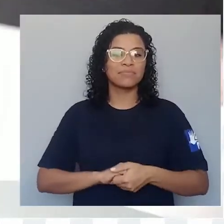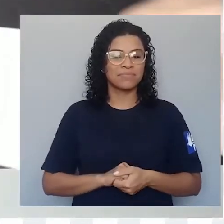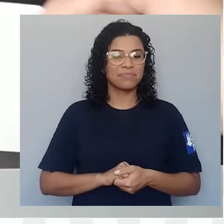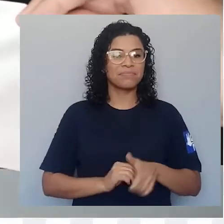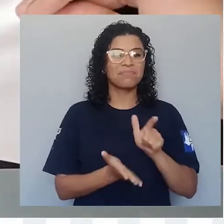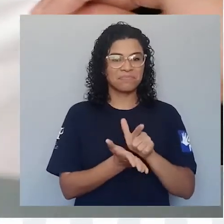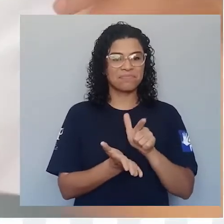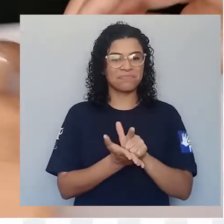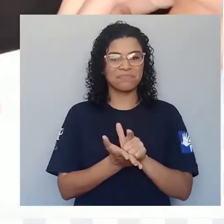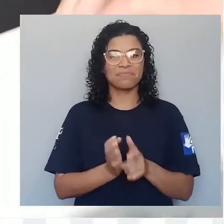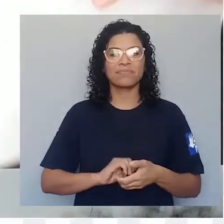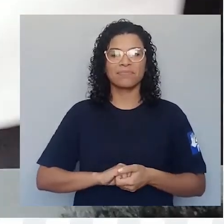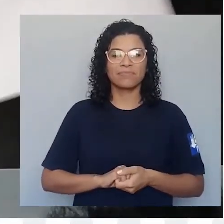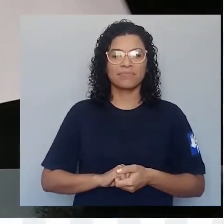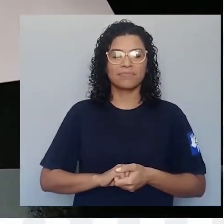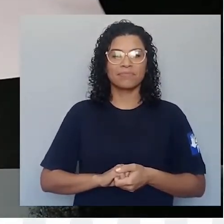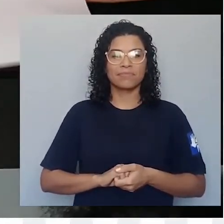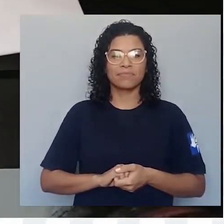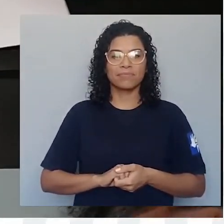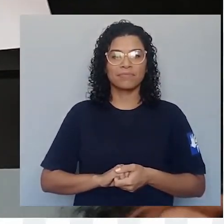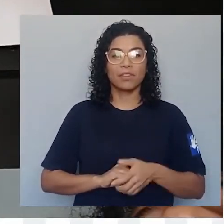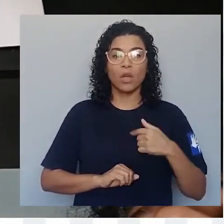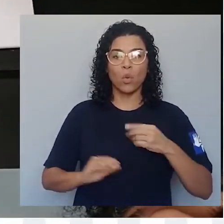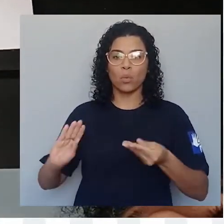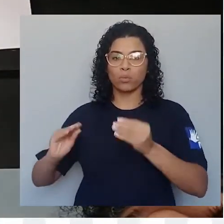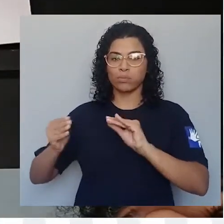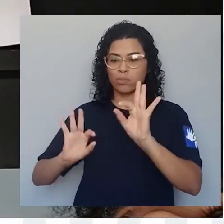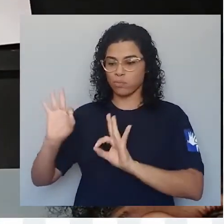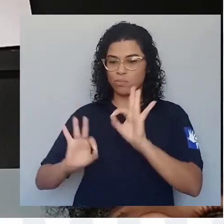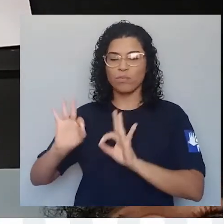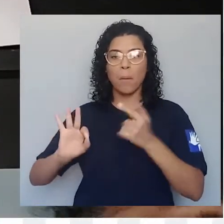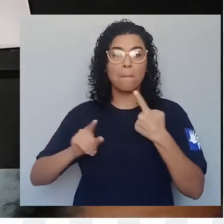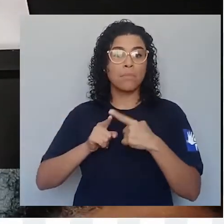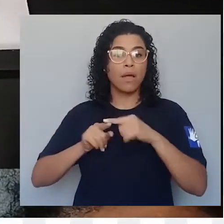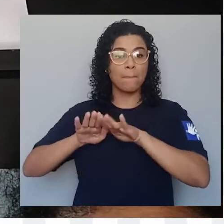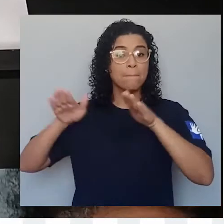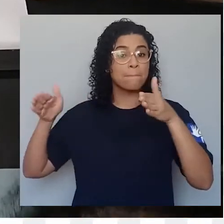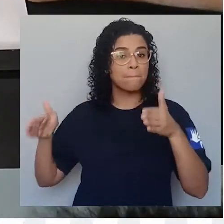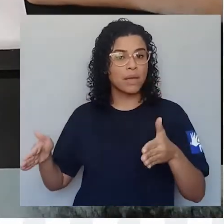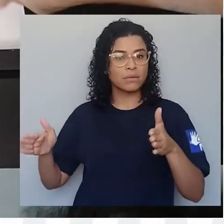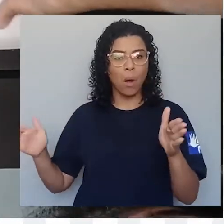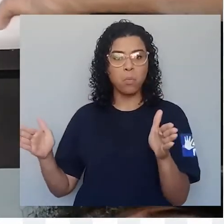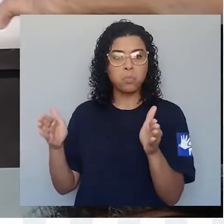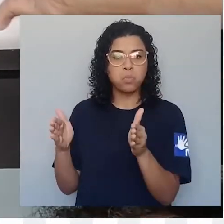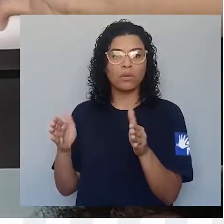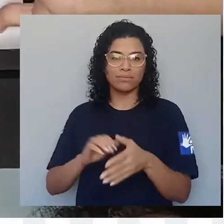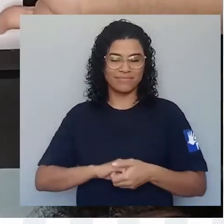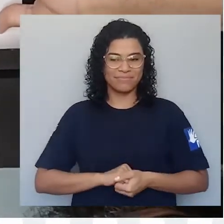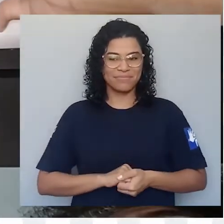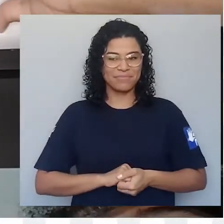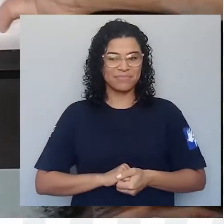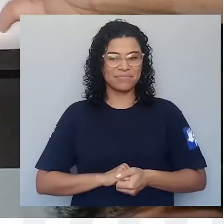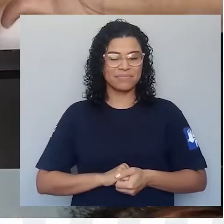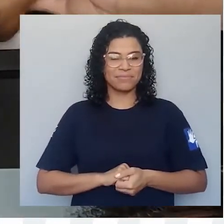crepe e folha. Dobrei a folha um pouquinho porque a minha mesa é um pouco